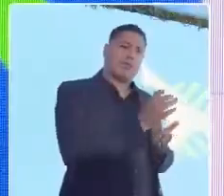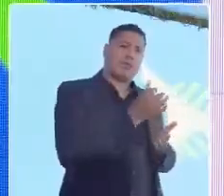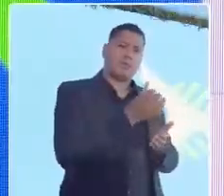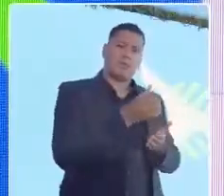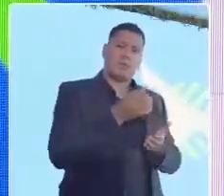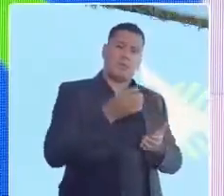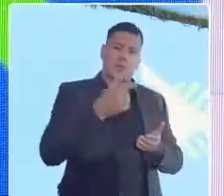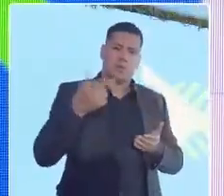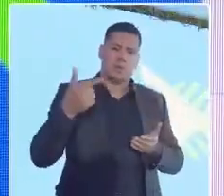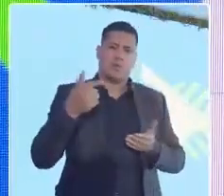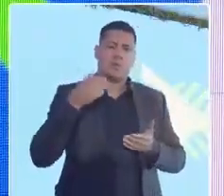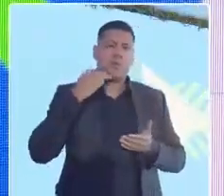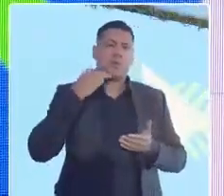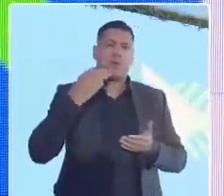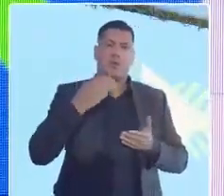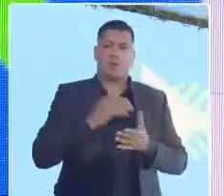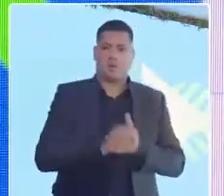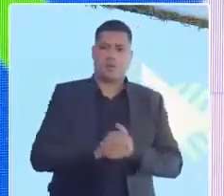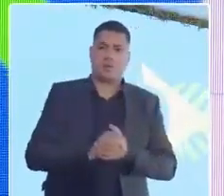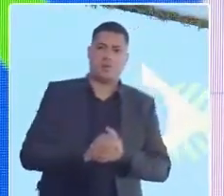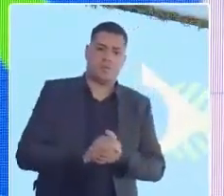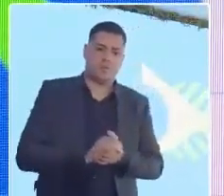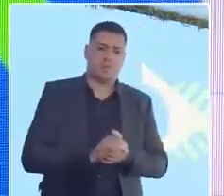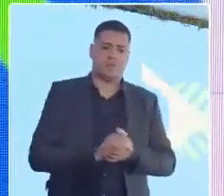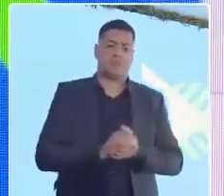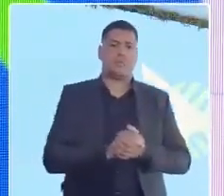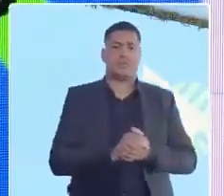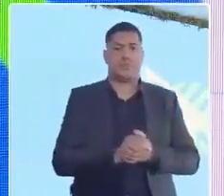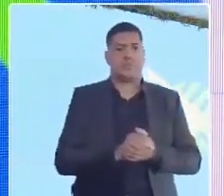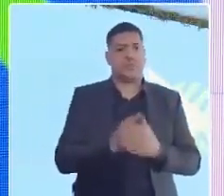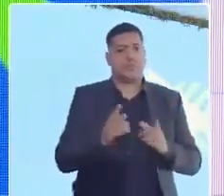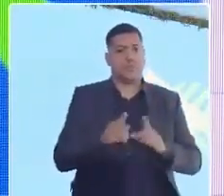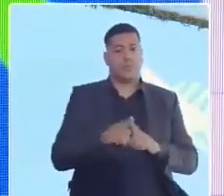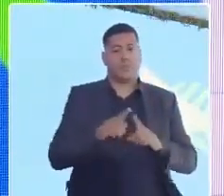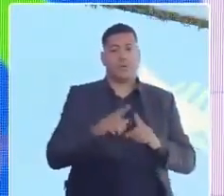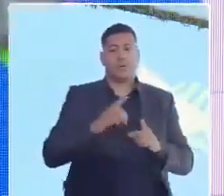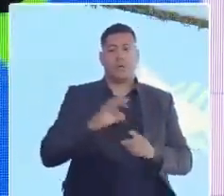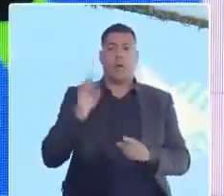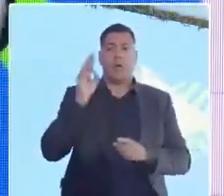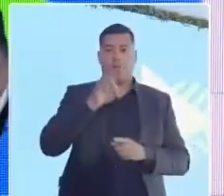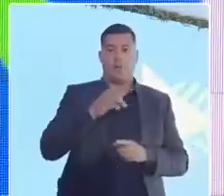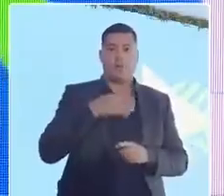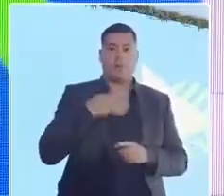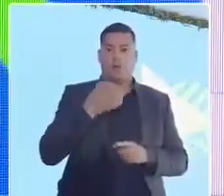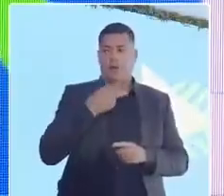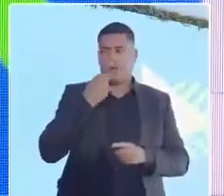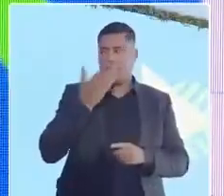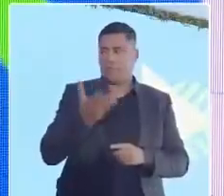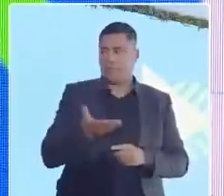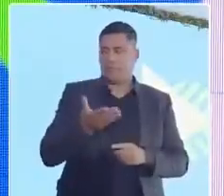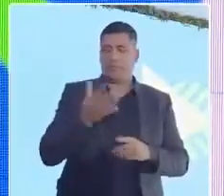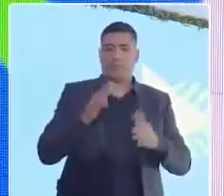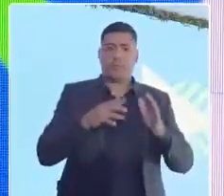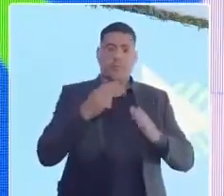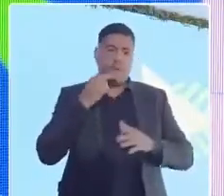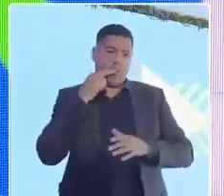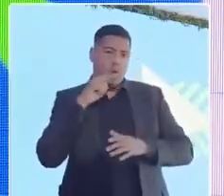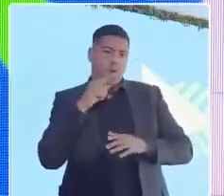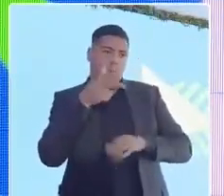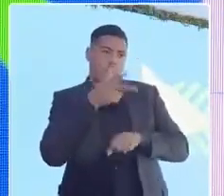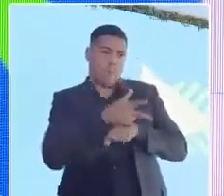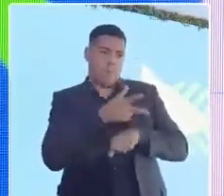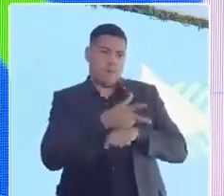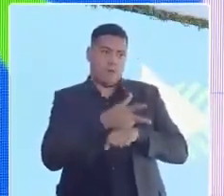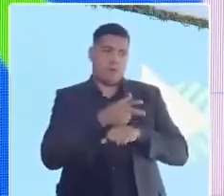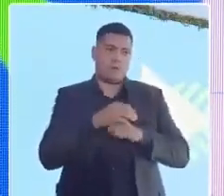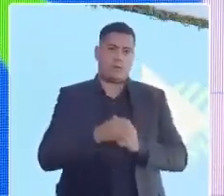estimados pelo PAC Brasil é referência eu quero dizer para vocês quando eu olho no pid a